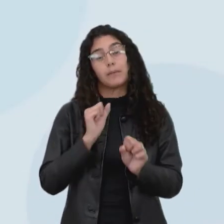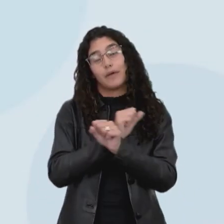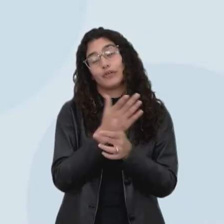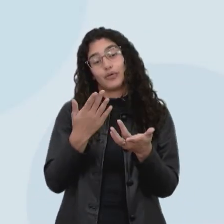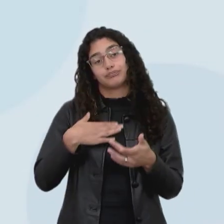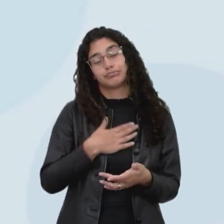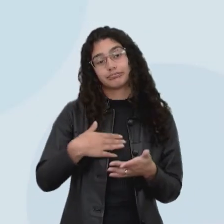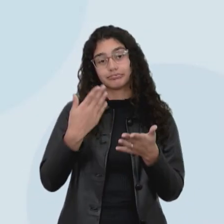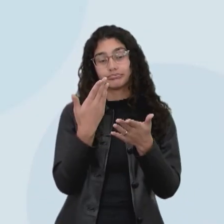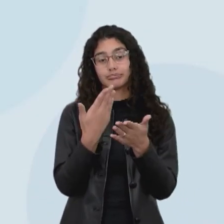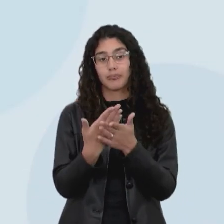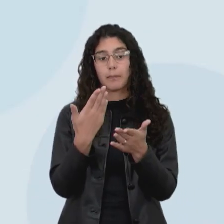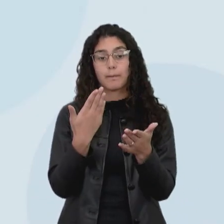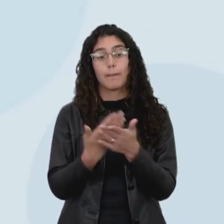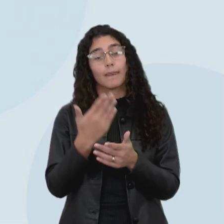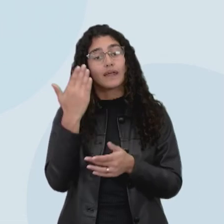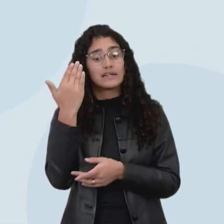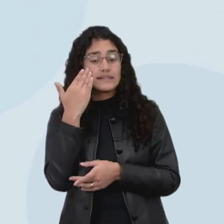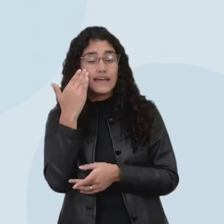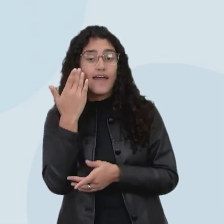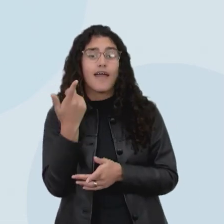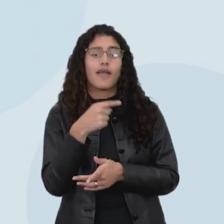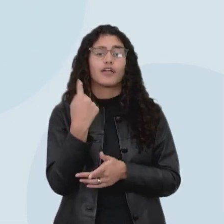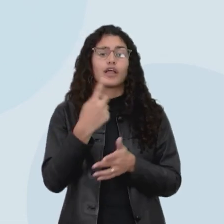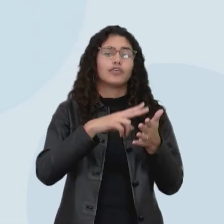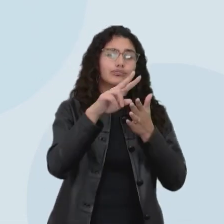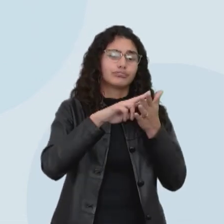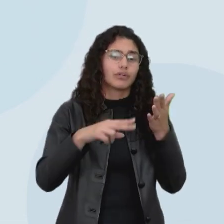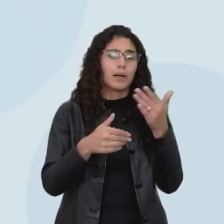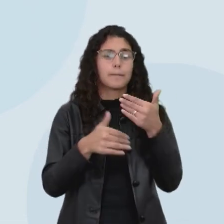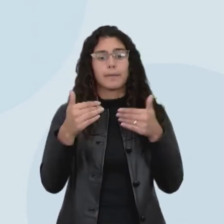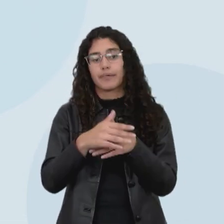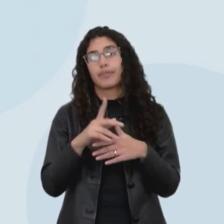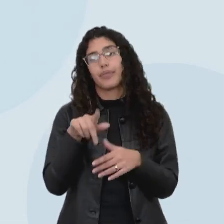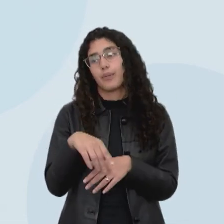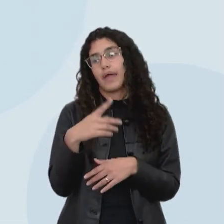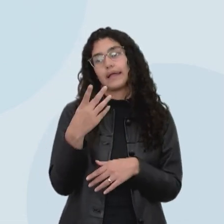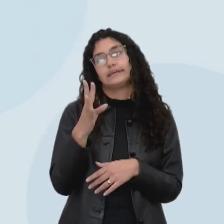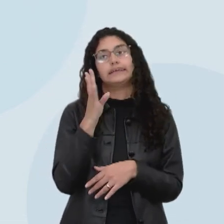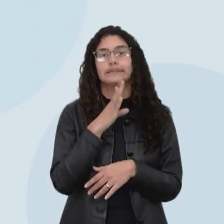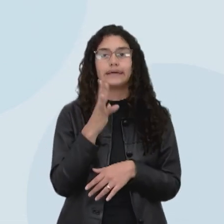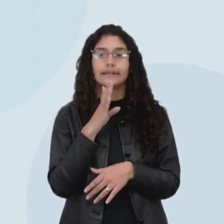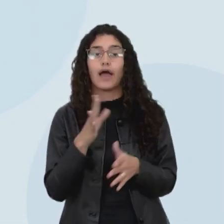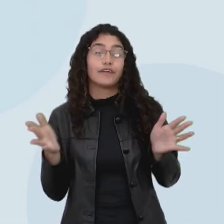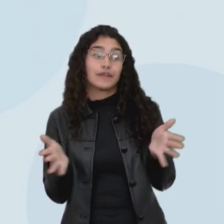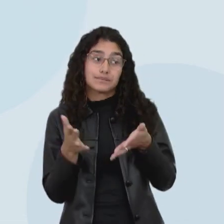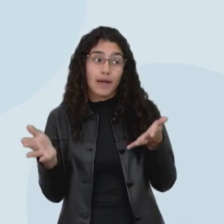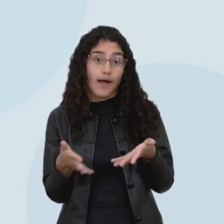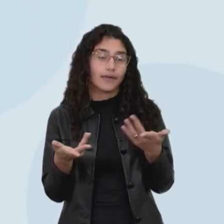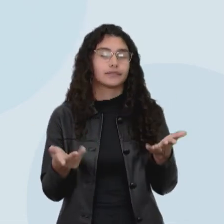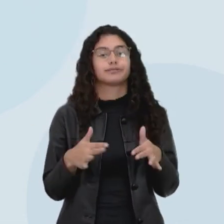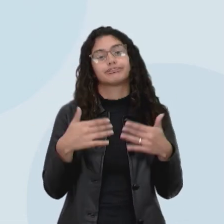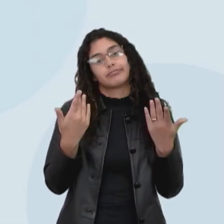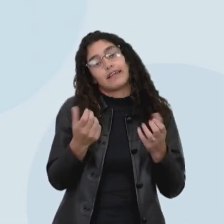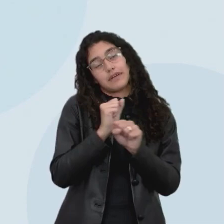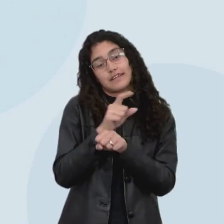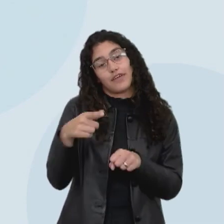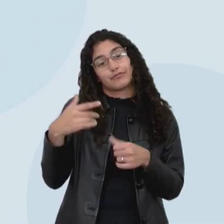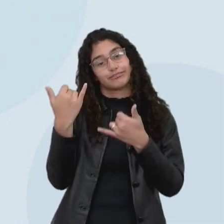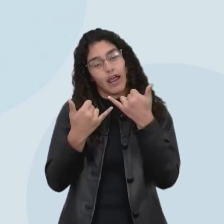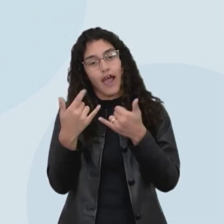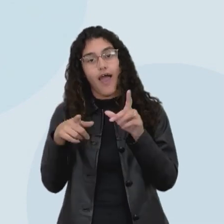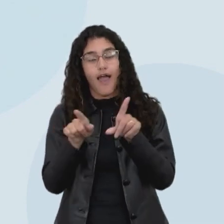tenham curtido a aula, né? Eu sei que não foi... A gente ler legislação não é a coisa mais, assim, animadíssima do mundo, mas espero que vocês tenham se